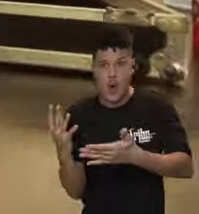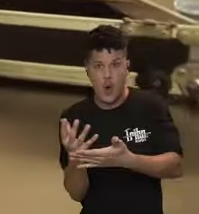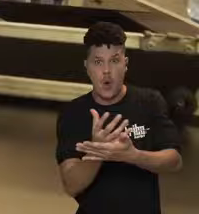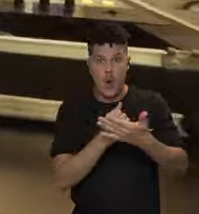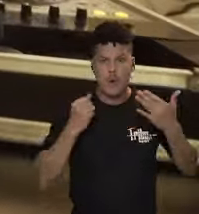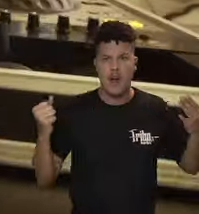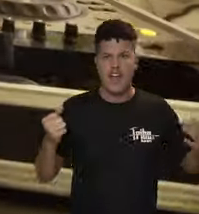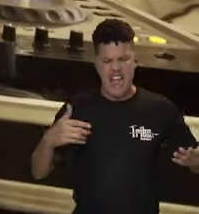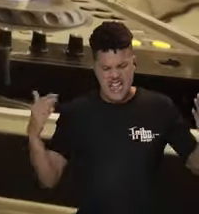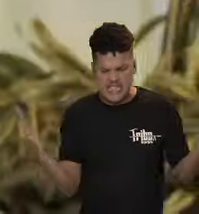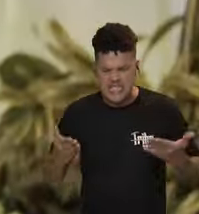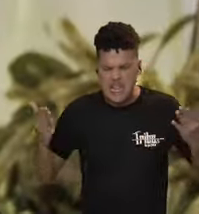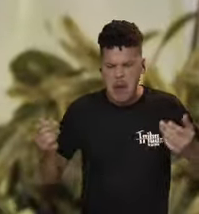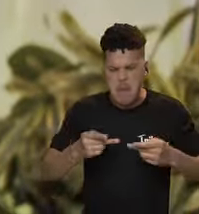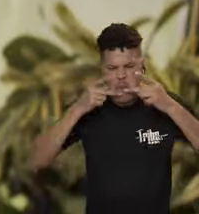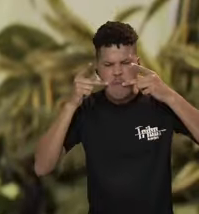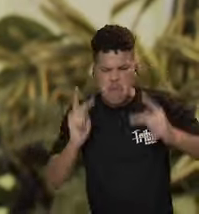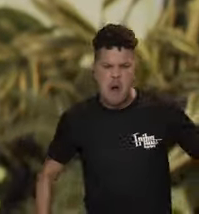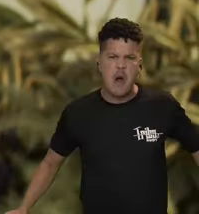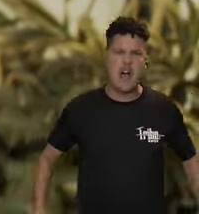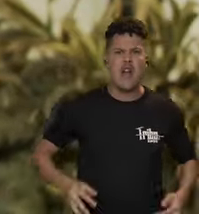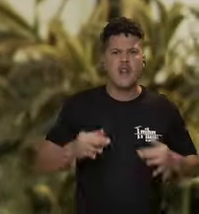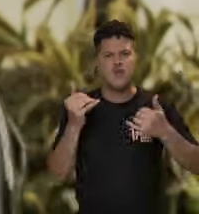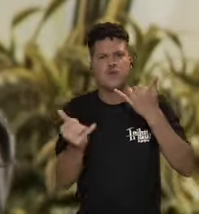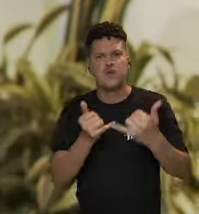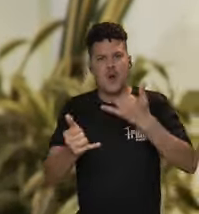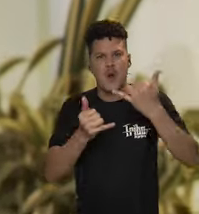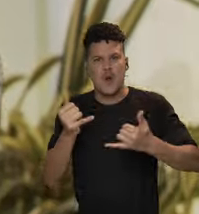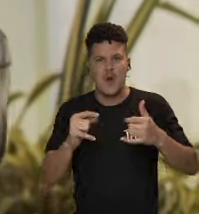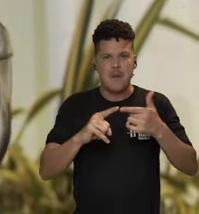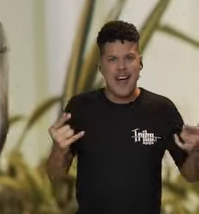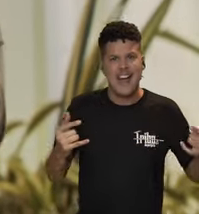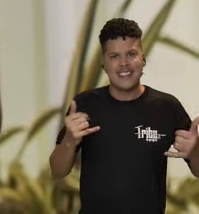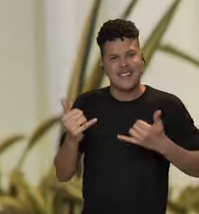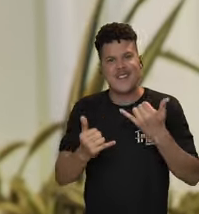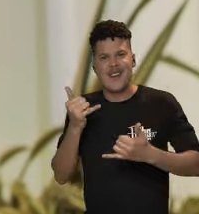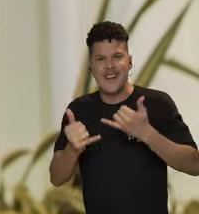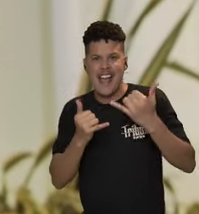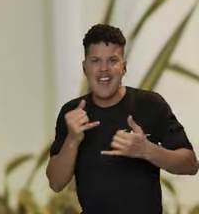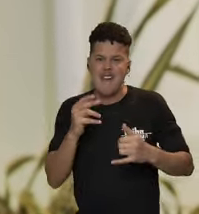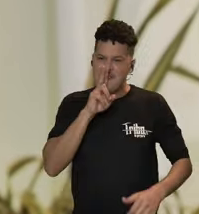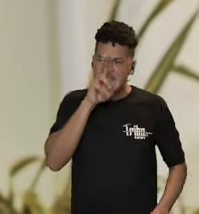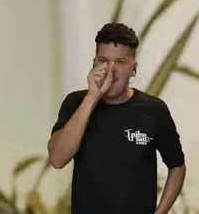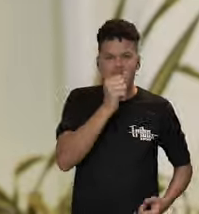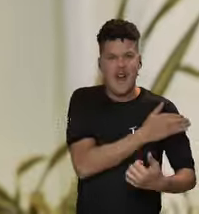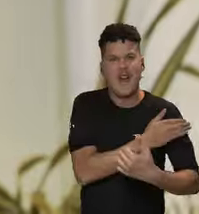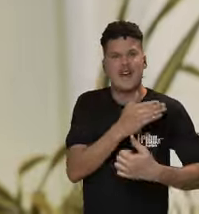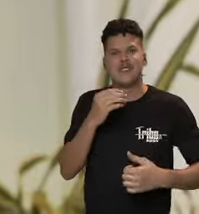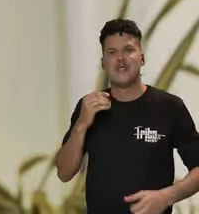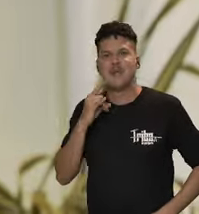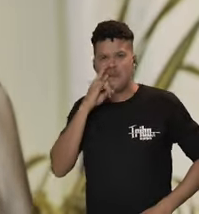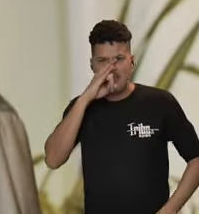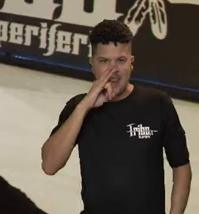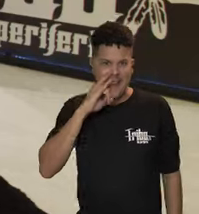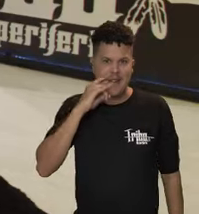um jogo, irmão. Mas jogar com os fortes é só perigo de gol, cuzão. Pá!